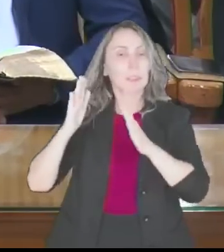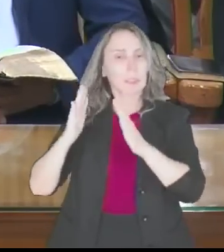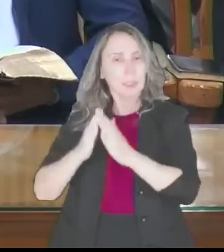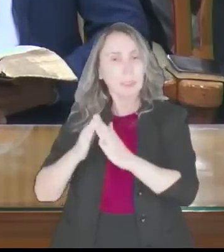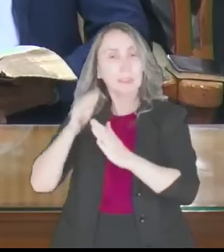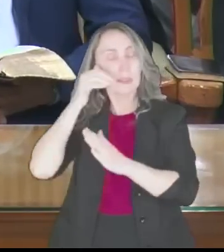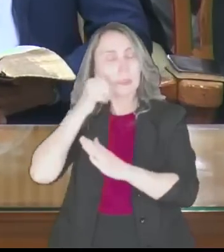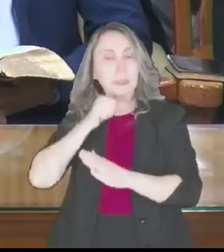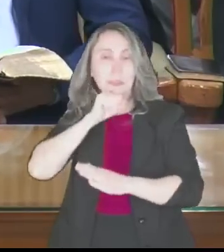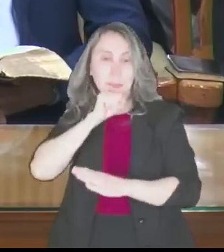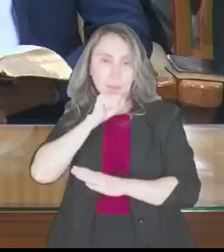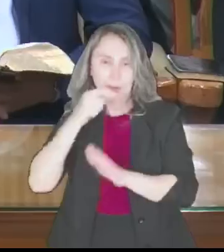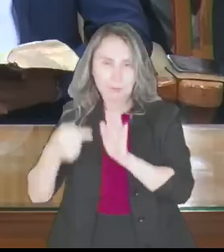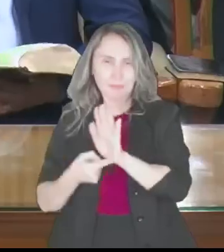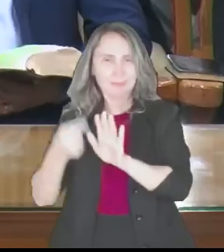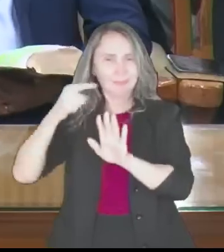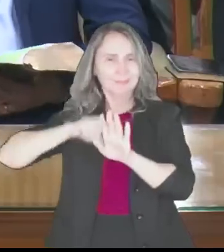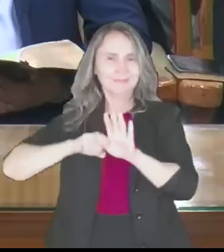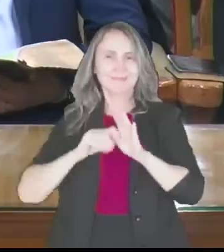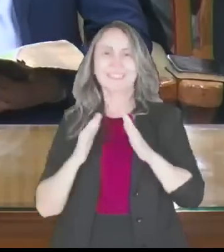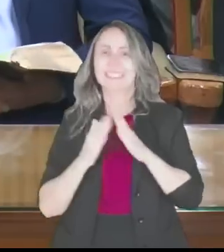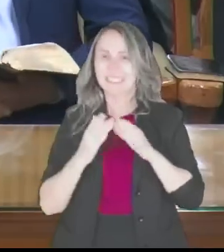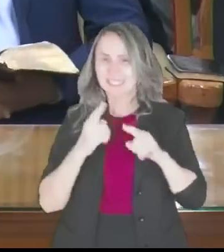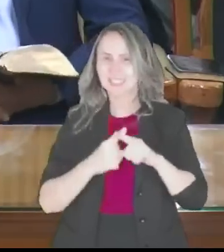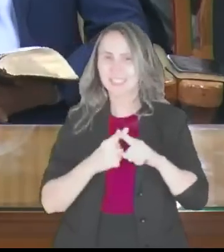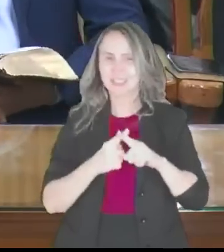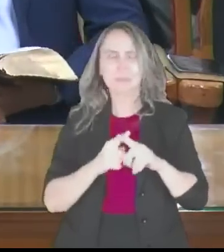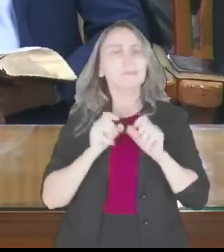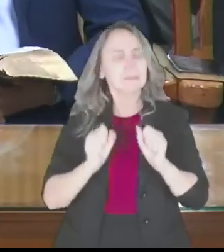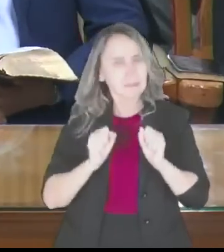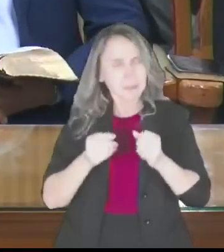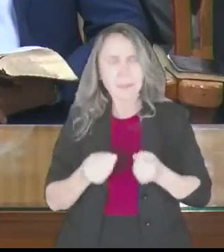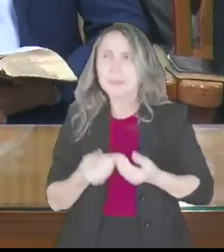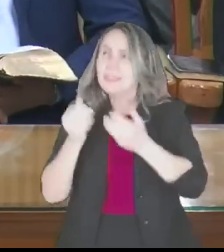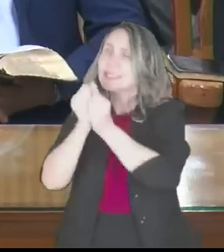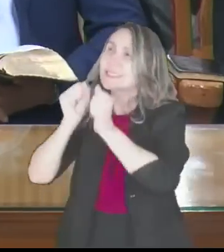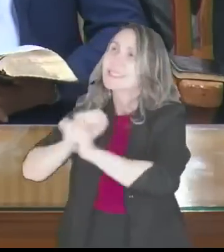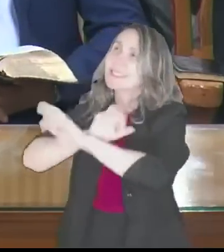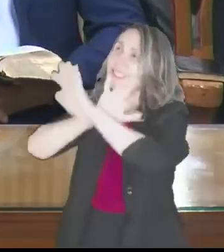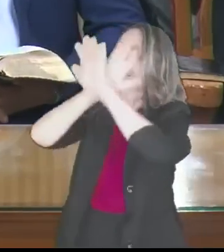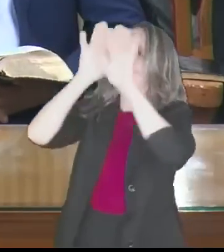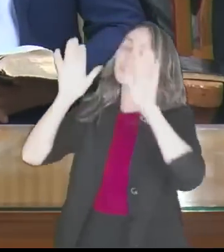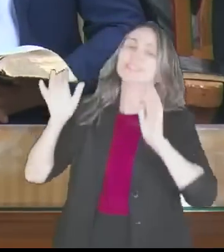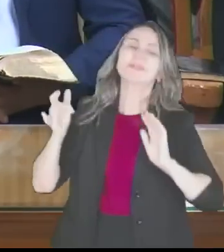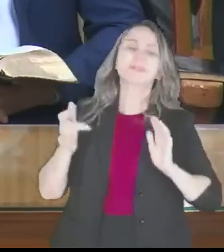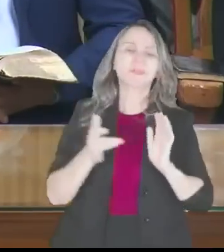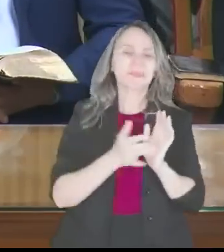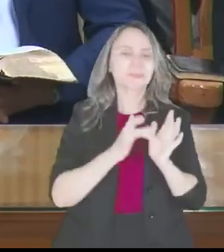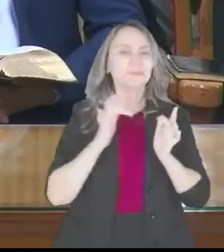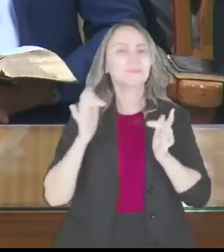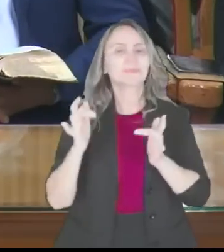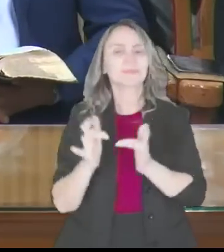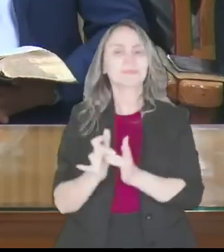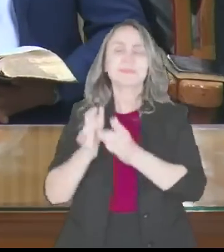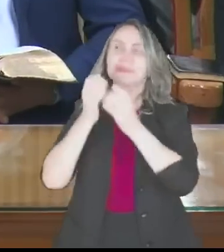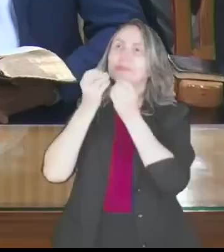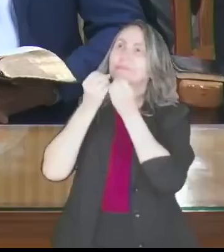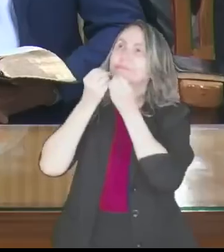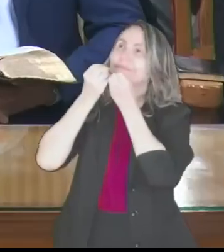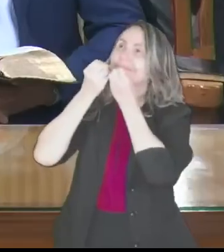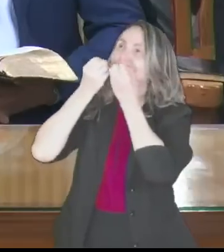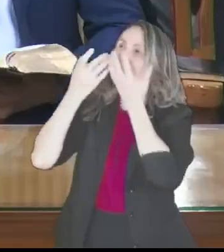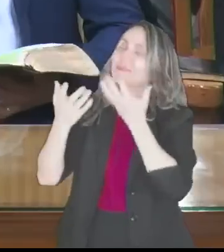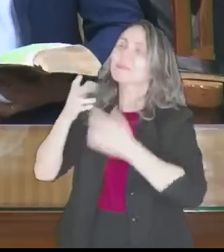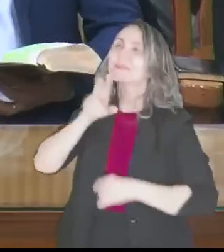Quem pode dar glória para Jesus? Quem pode dar glória para Jesus? Bendito seja o nome